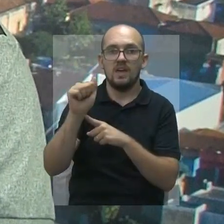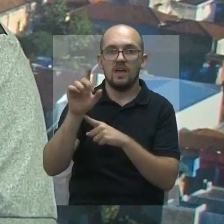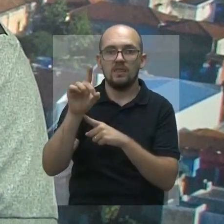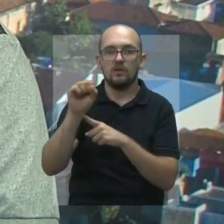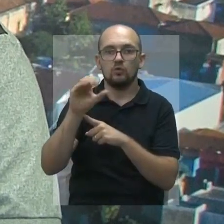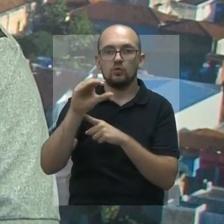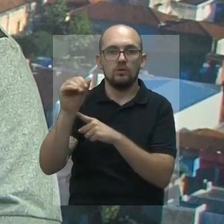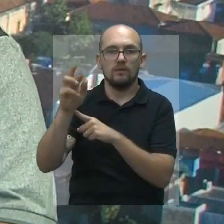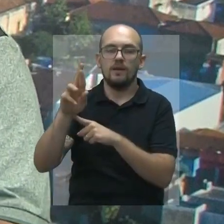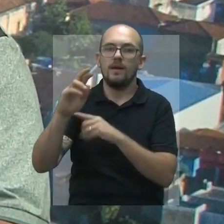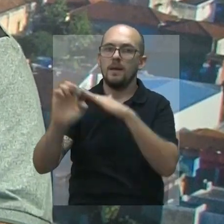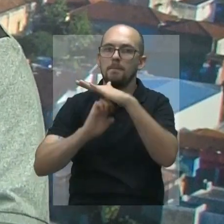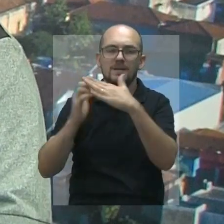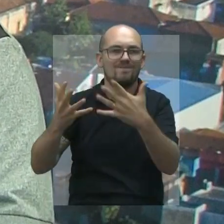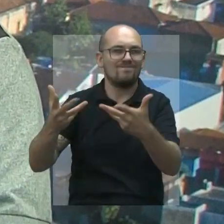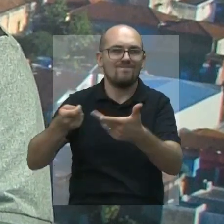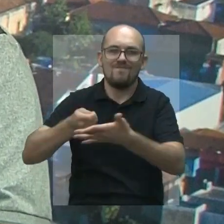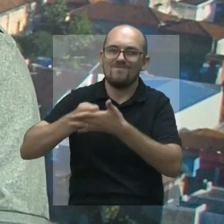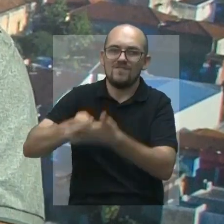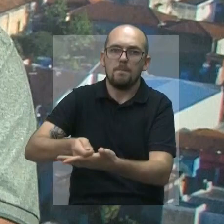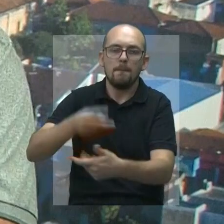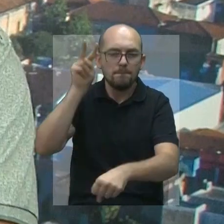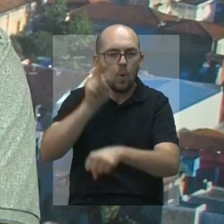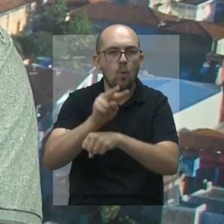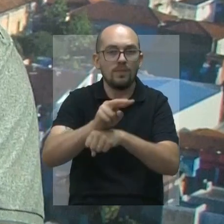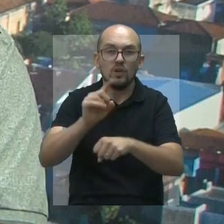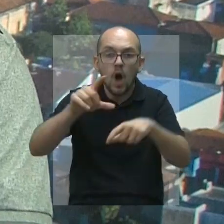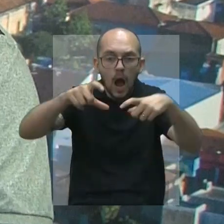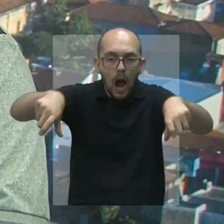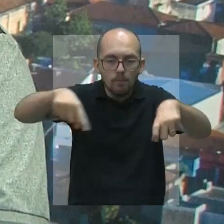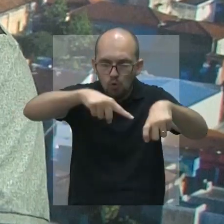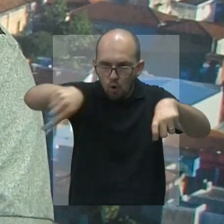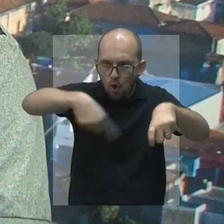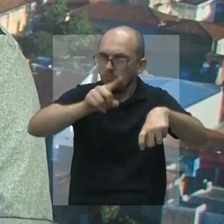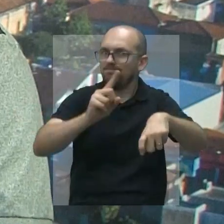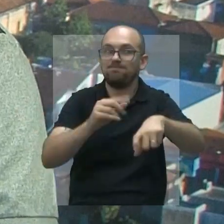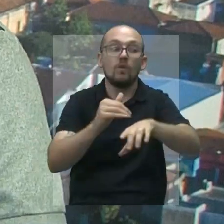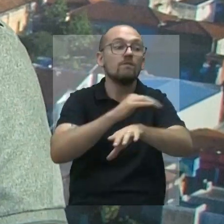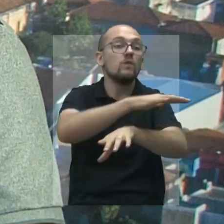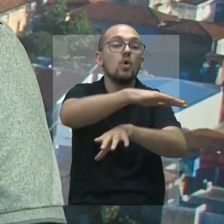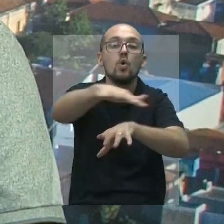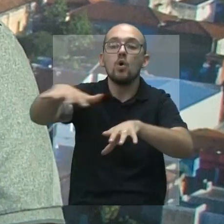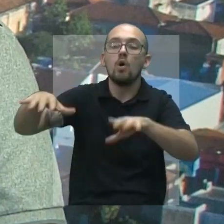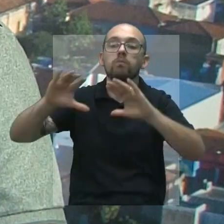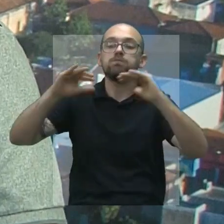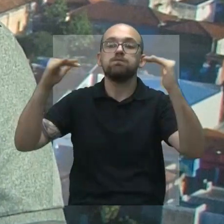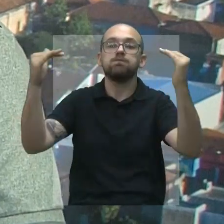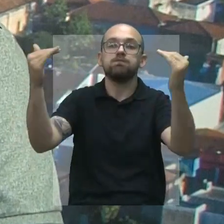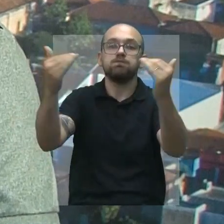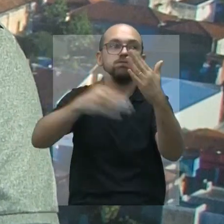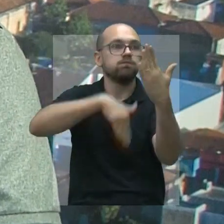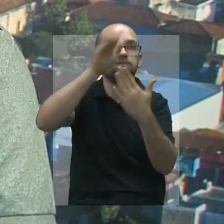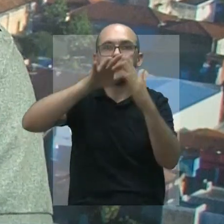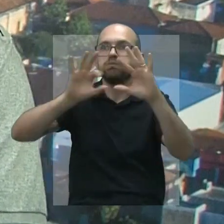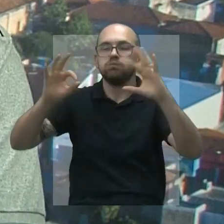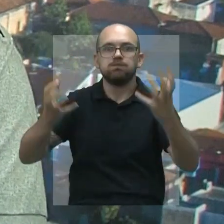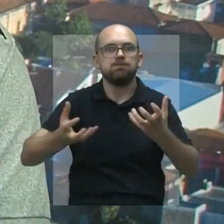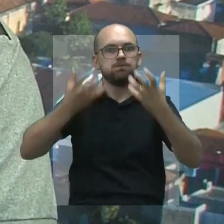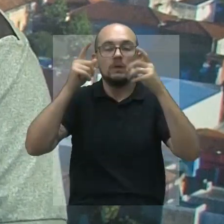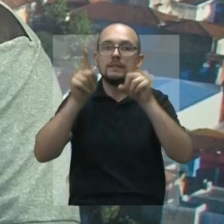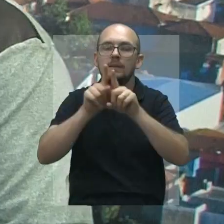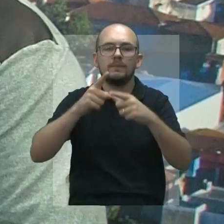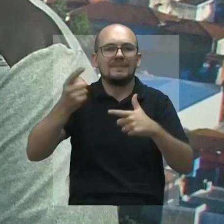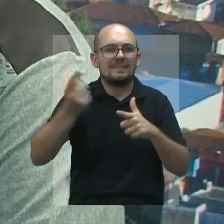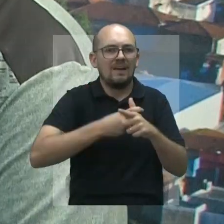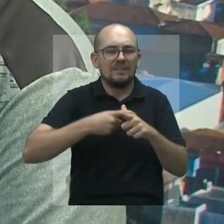para ficar, não só para cuidar das 4 linhas, mas para cuidar também da estrutura, que é o patrimônio, e também de um passivo que nos assombra